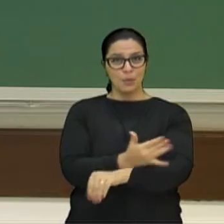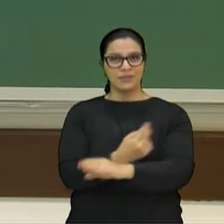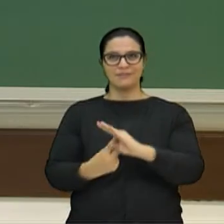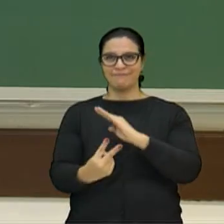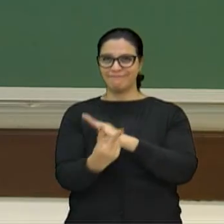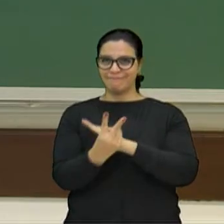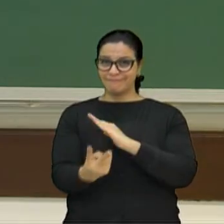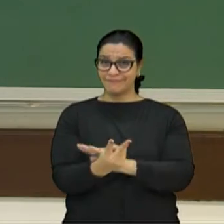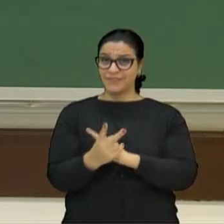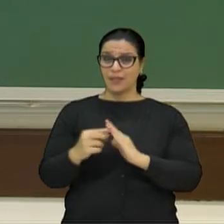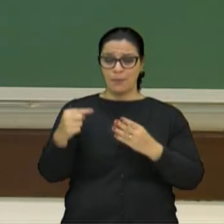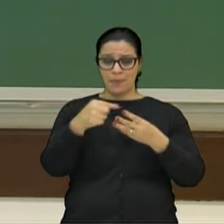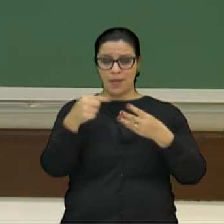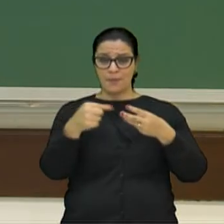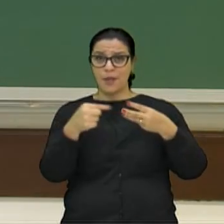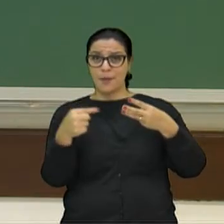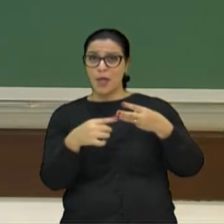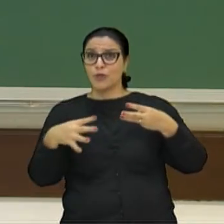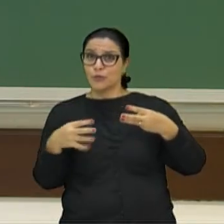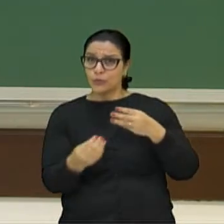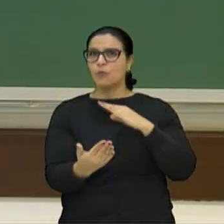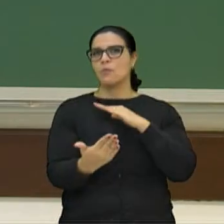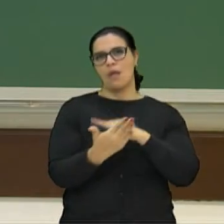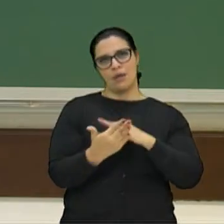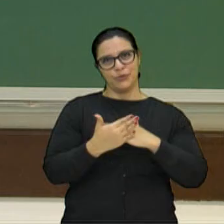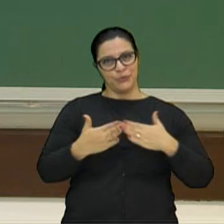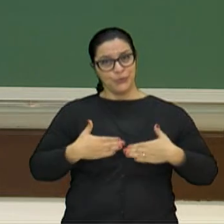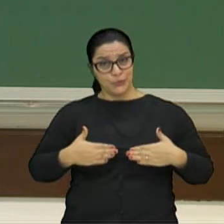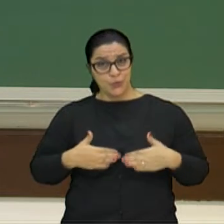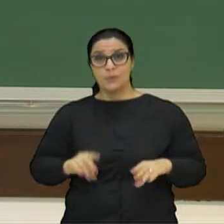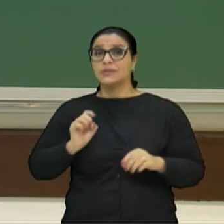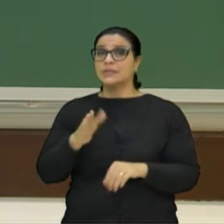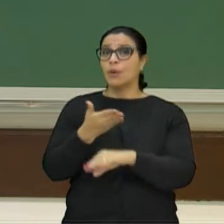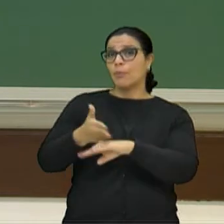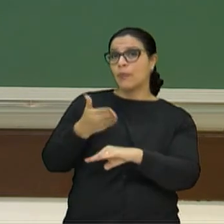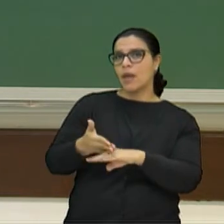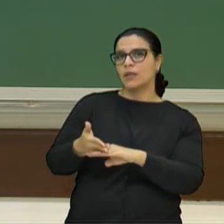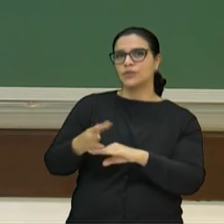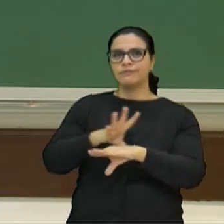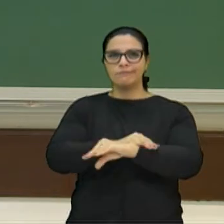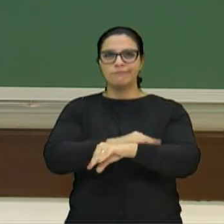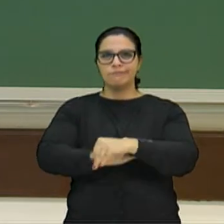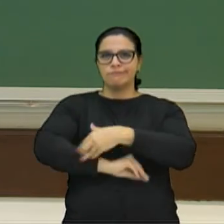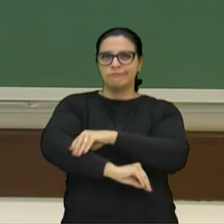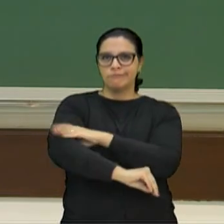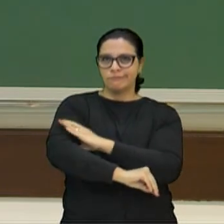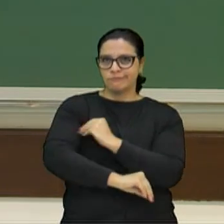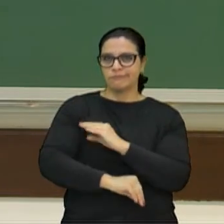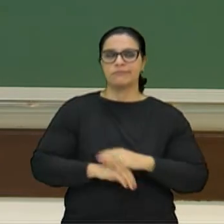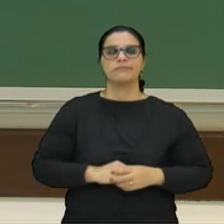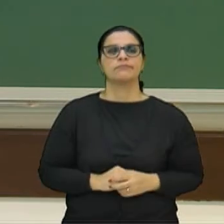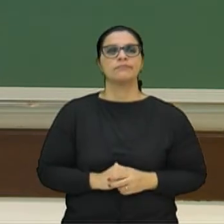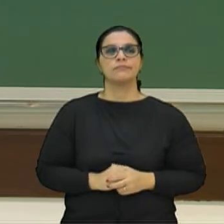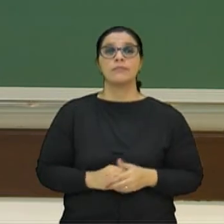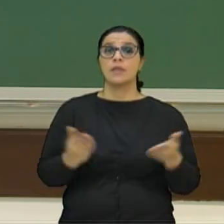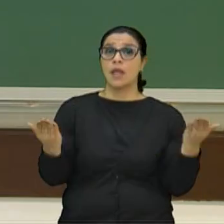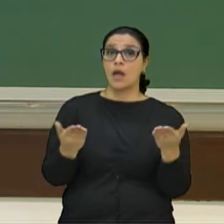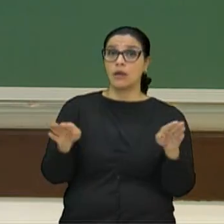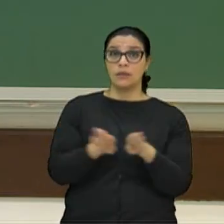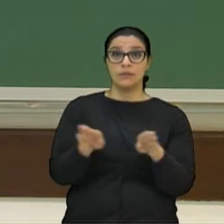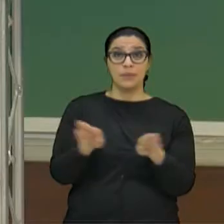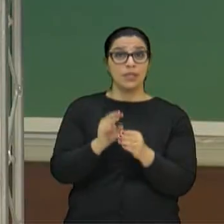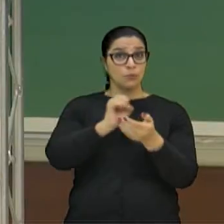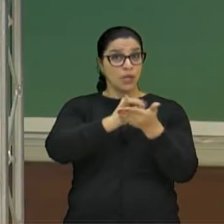são todos os benefícios que eu vou estar alcançando com a prática da automassagem. Aqui eu vou deixar